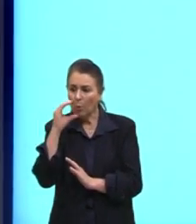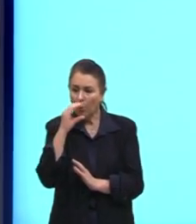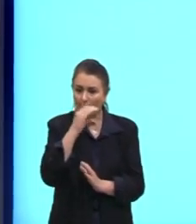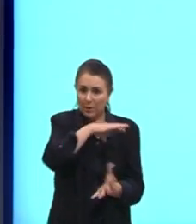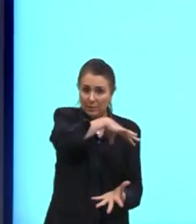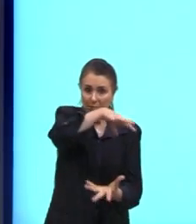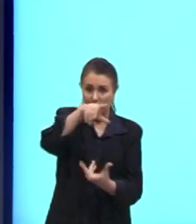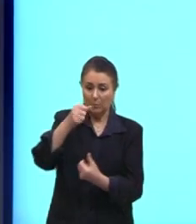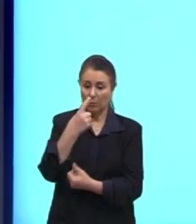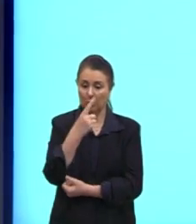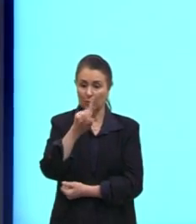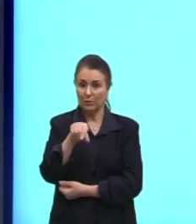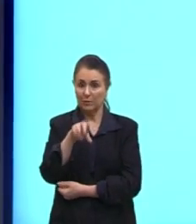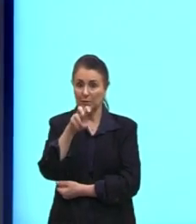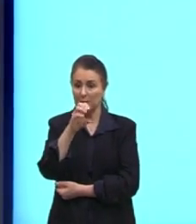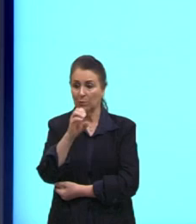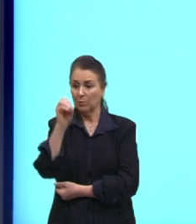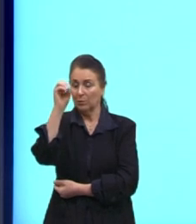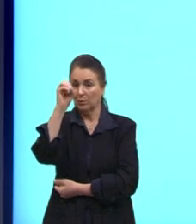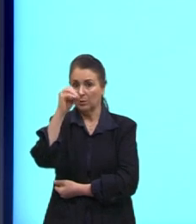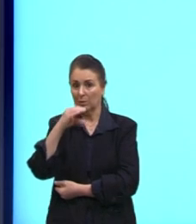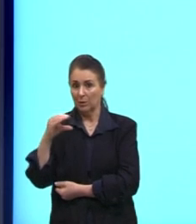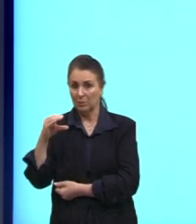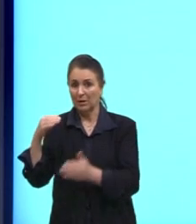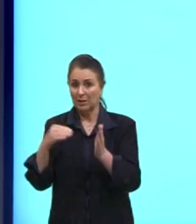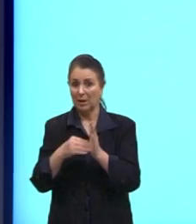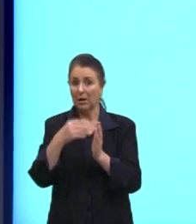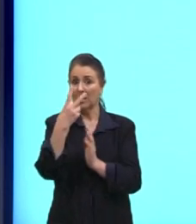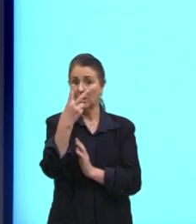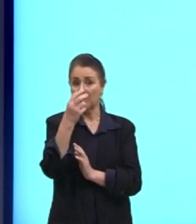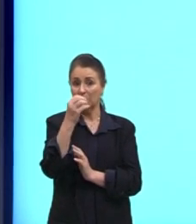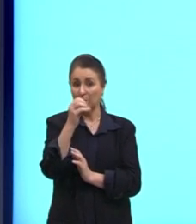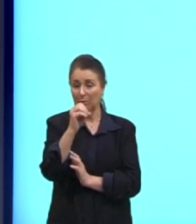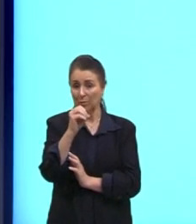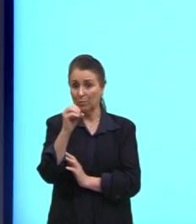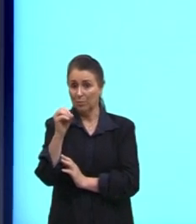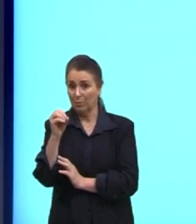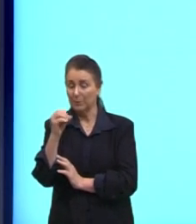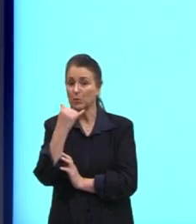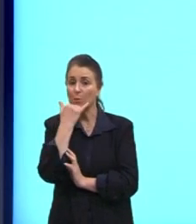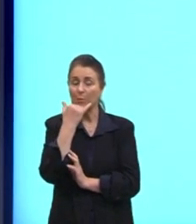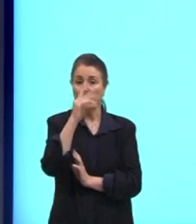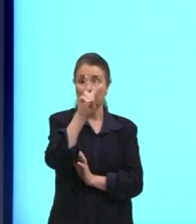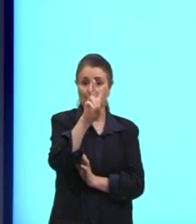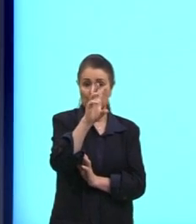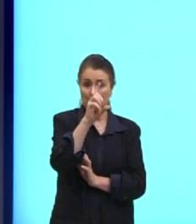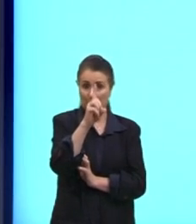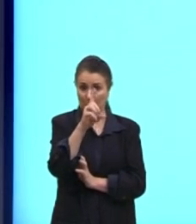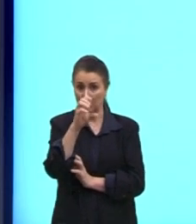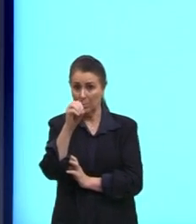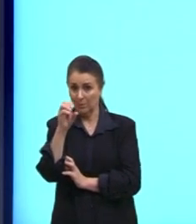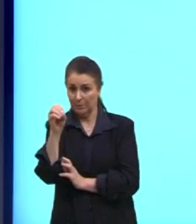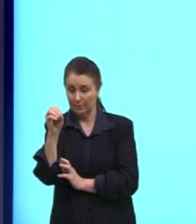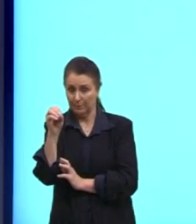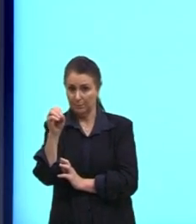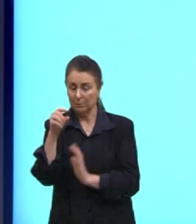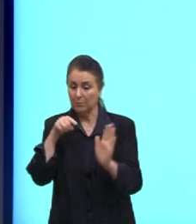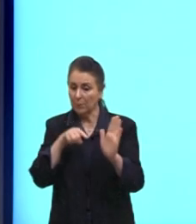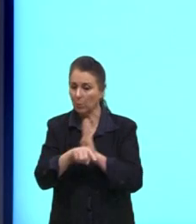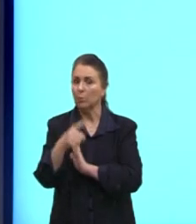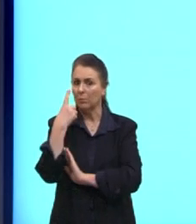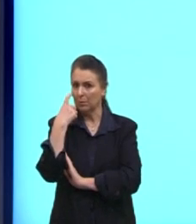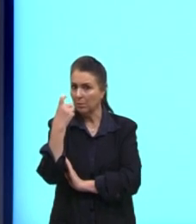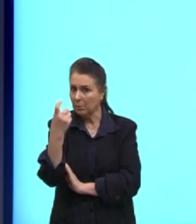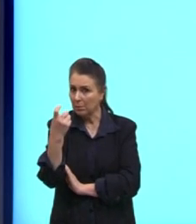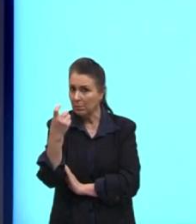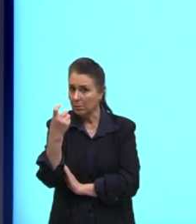1,5 graus até 2001 aí é uma pergunta bastante interessante porque nós precisamos